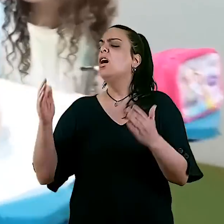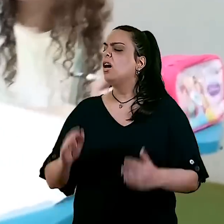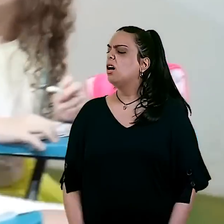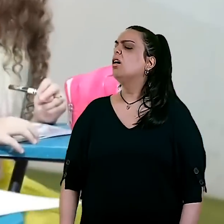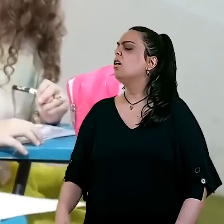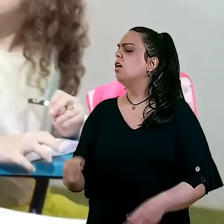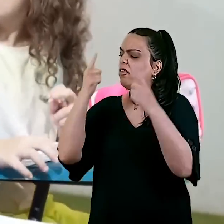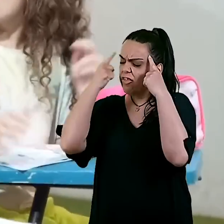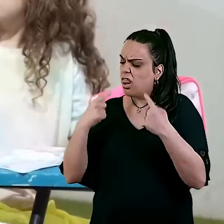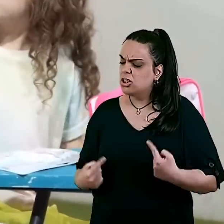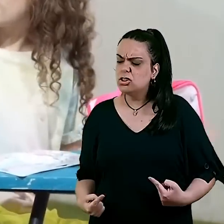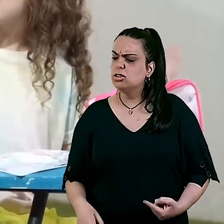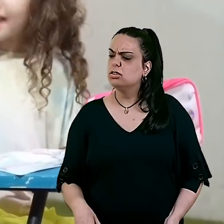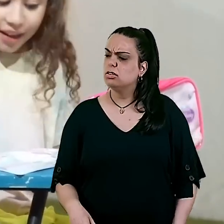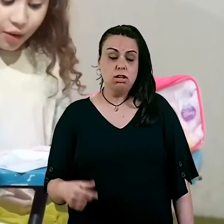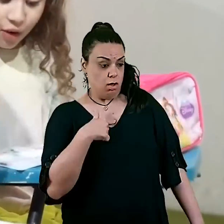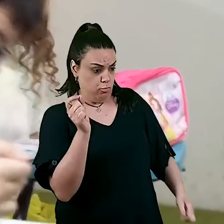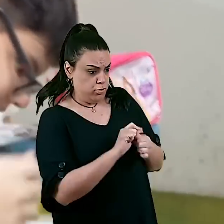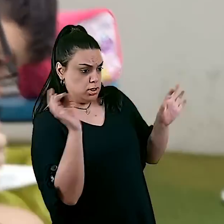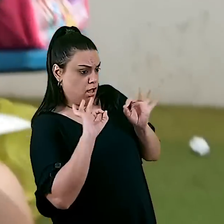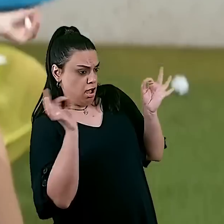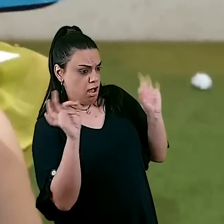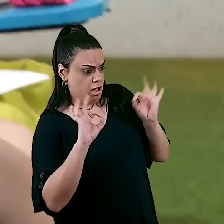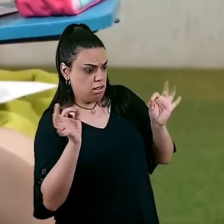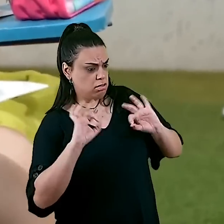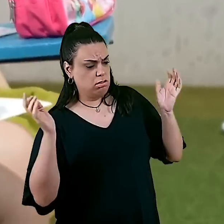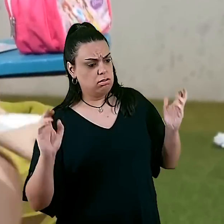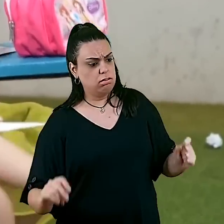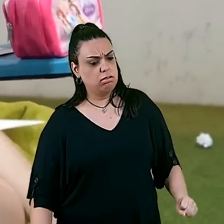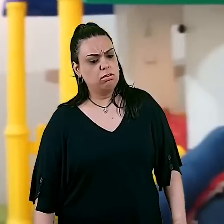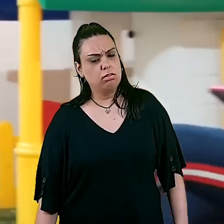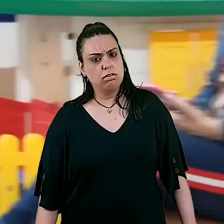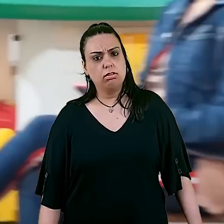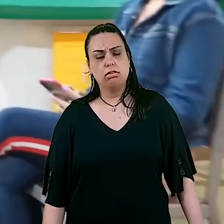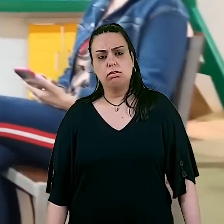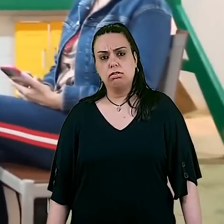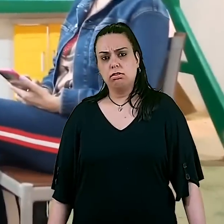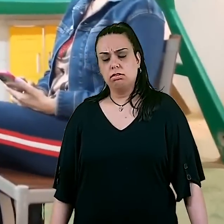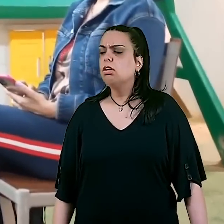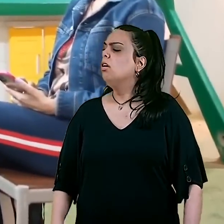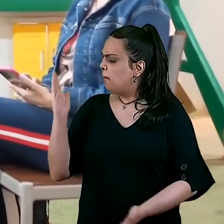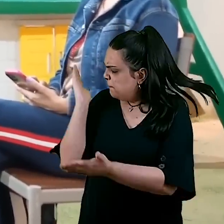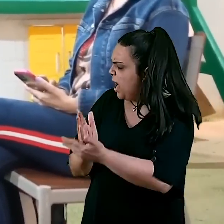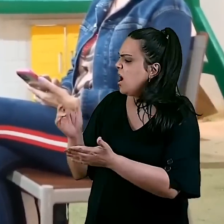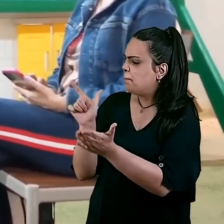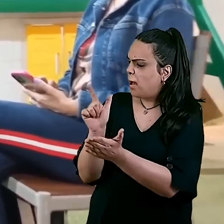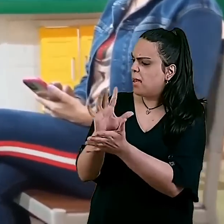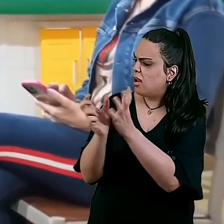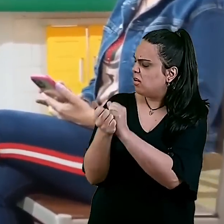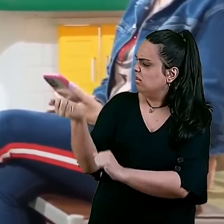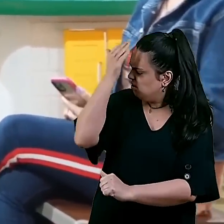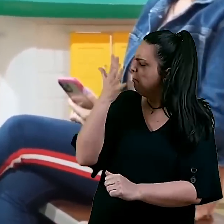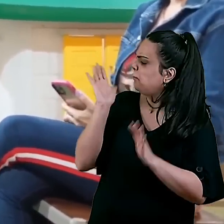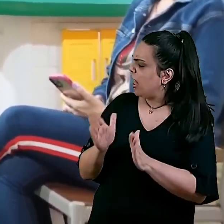Ô, Valentina! O que que eu tô fazendo? Você fez a borracha aqui. Ei! Para de jogar papo em mim. O